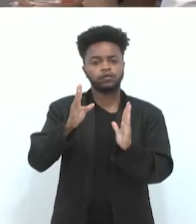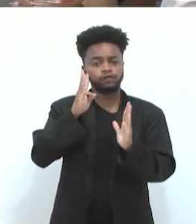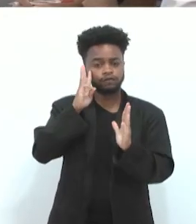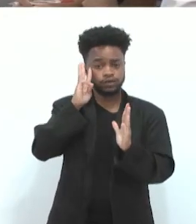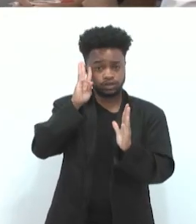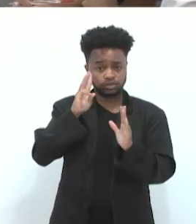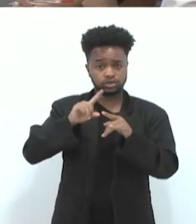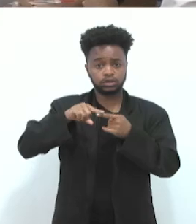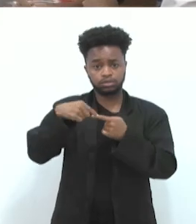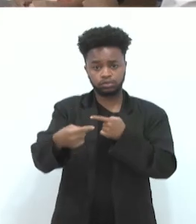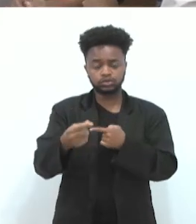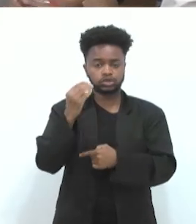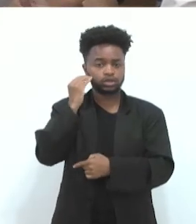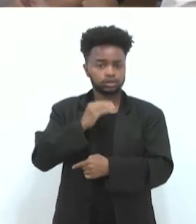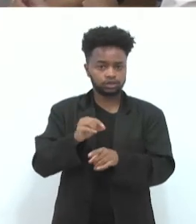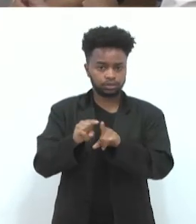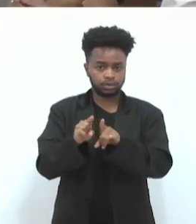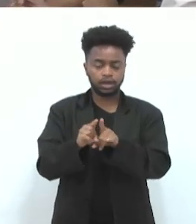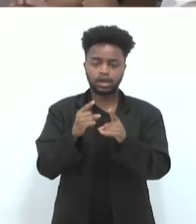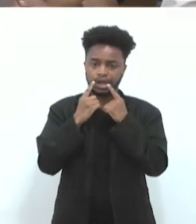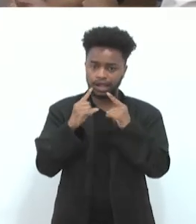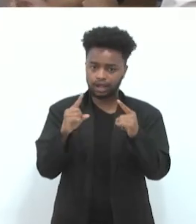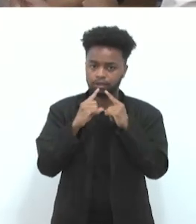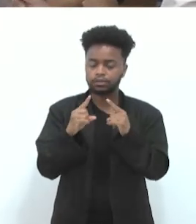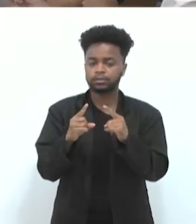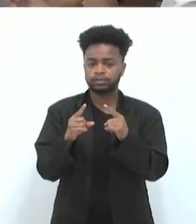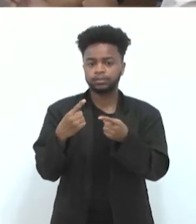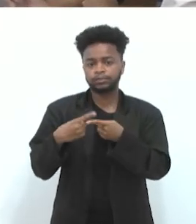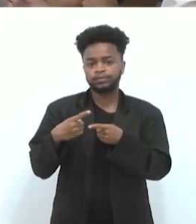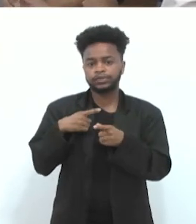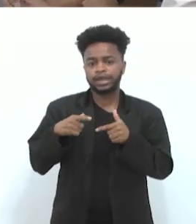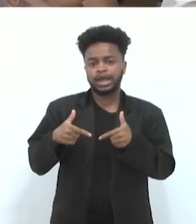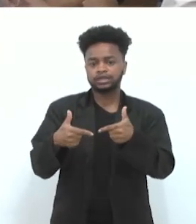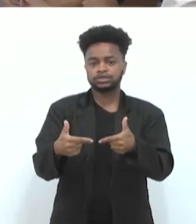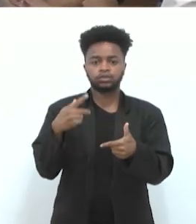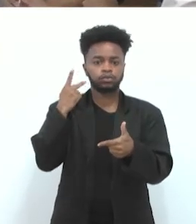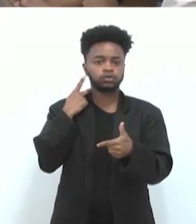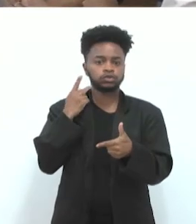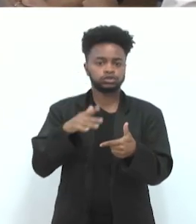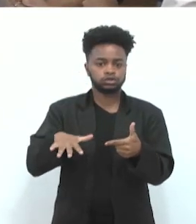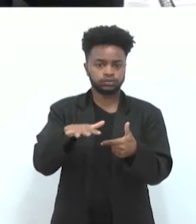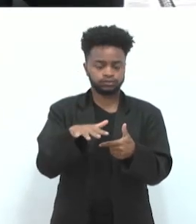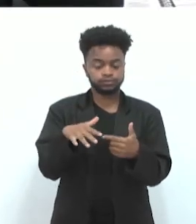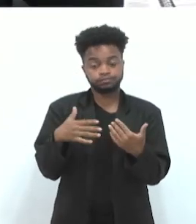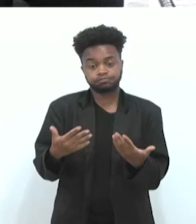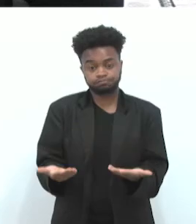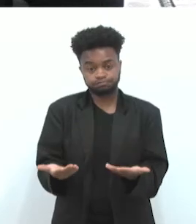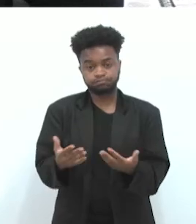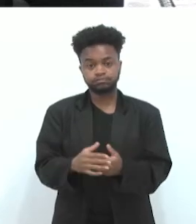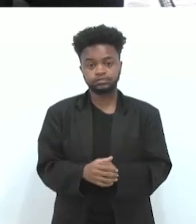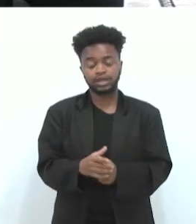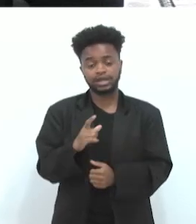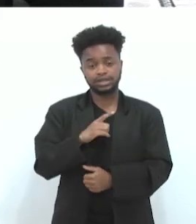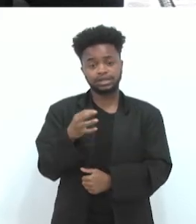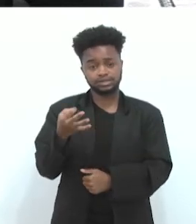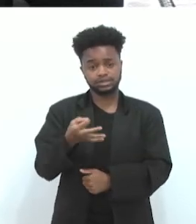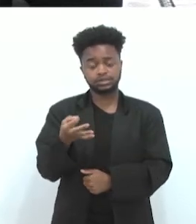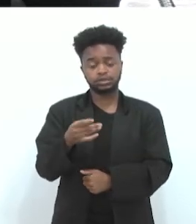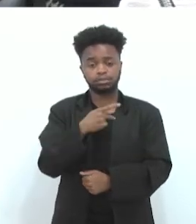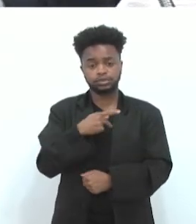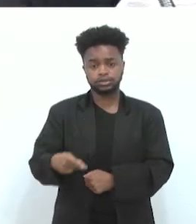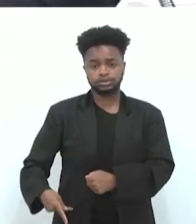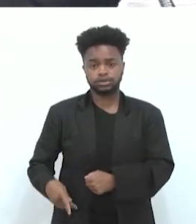Cláudio Castro também, de atos da Procuradoria-Geral do Estado. Então, tenho convicção que o presidente